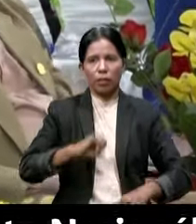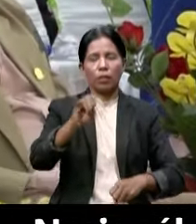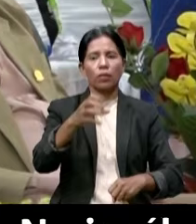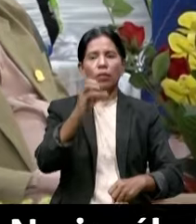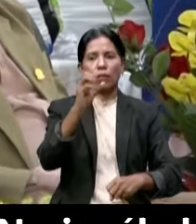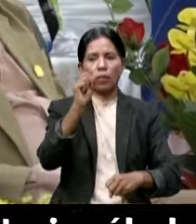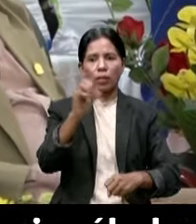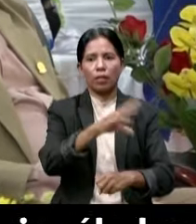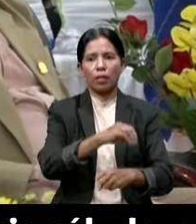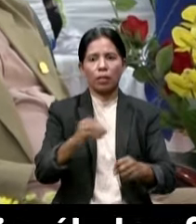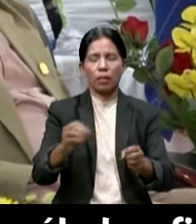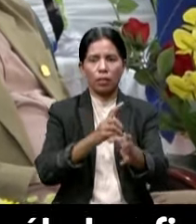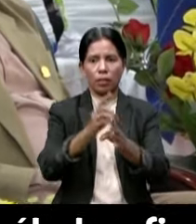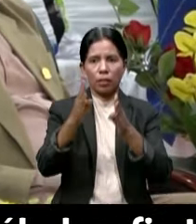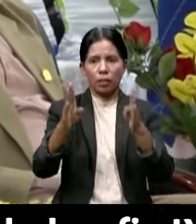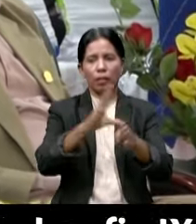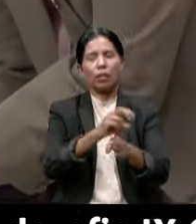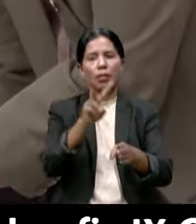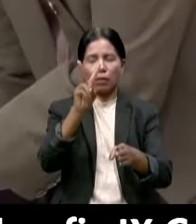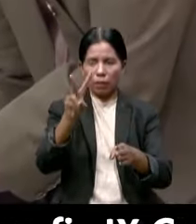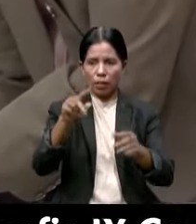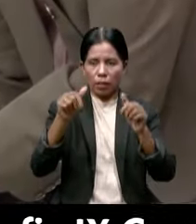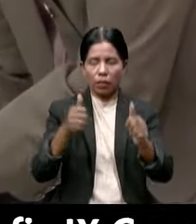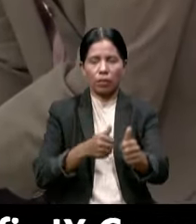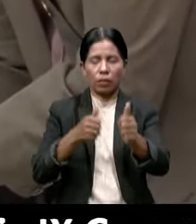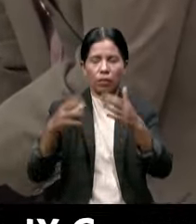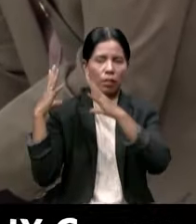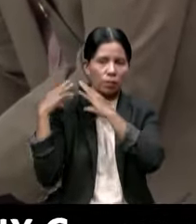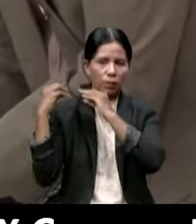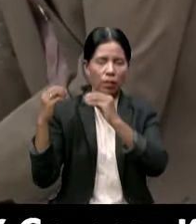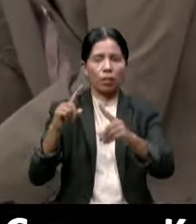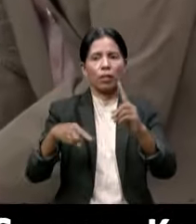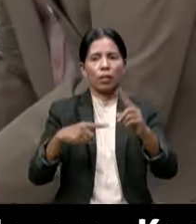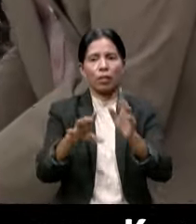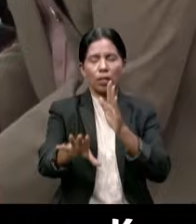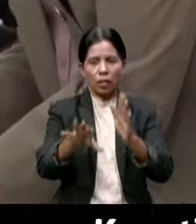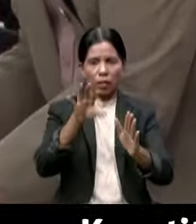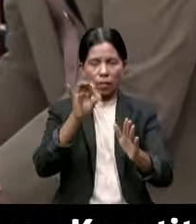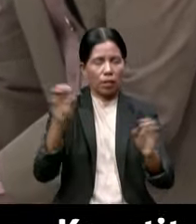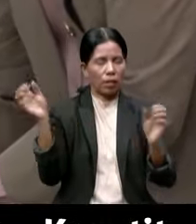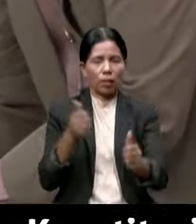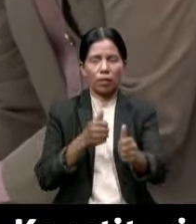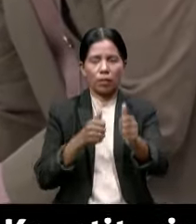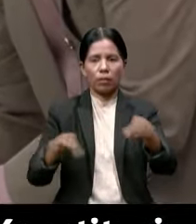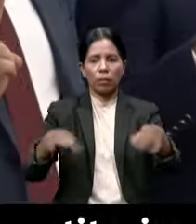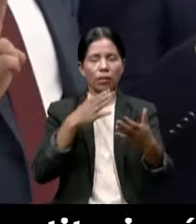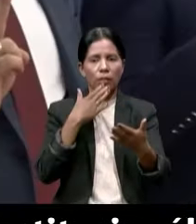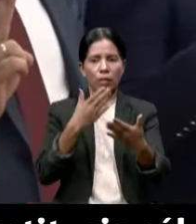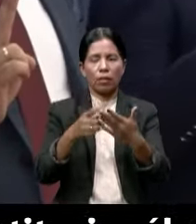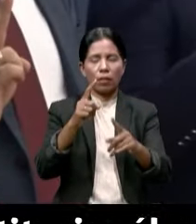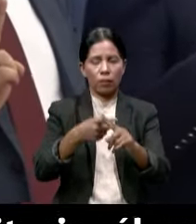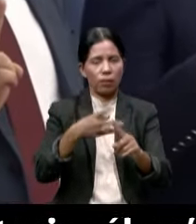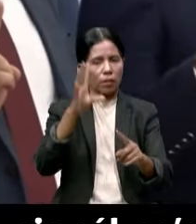Magno, nomeação diretor-geral no diretor na Inrua, baseia de experiência no Vanhira nomeado Hirakne, la atudo prestação serviço durante